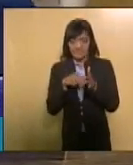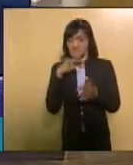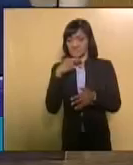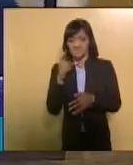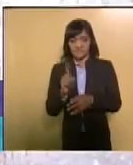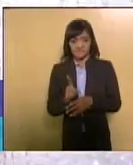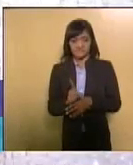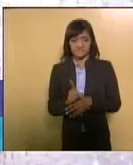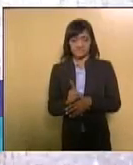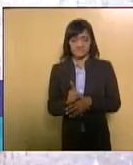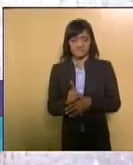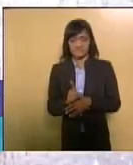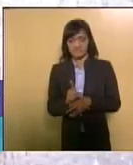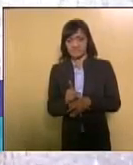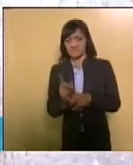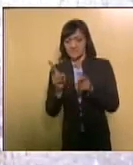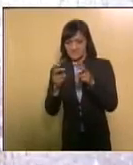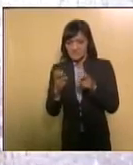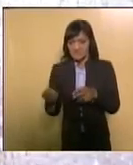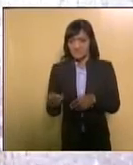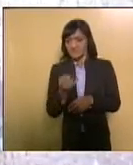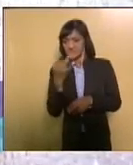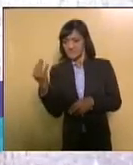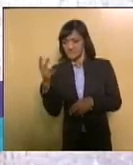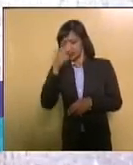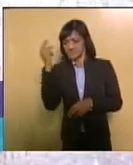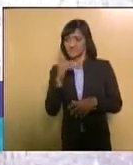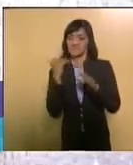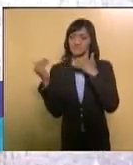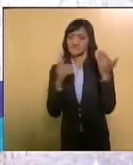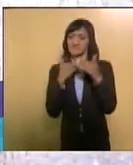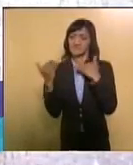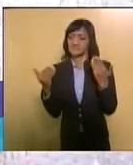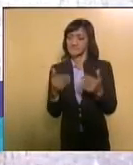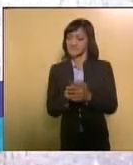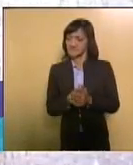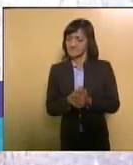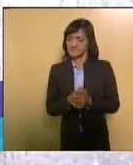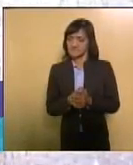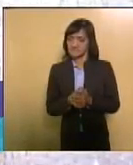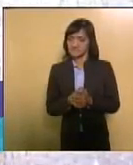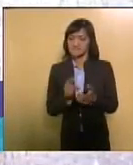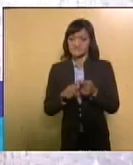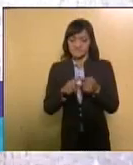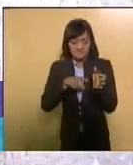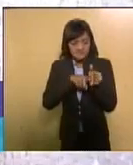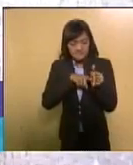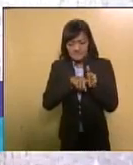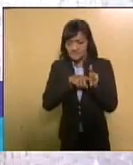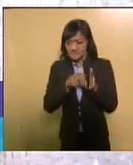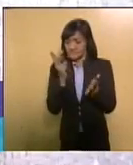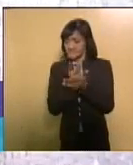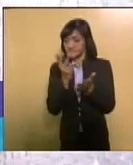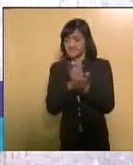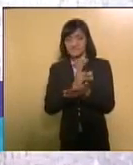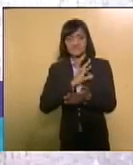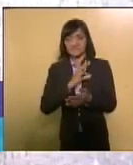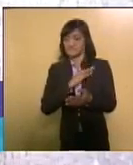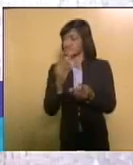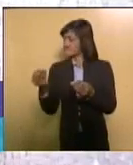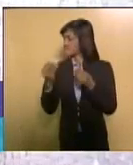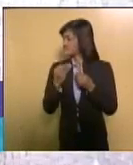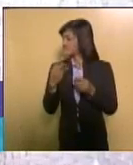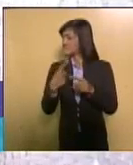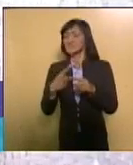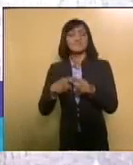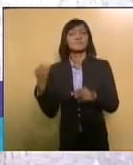sim verificar quantos policiais foram mortos esse também é um dado que a gente eh pega direto com as polícias Mas por que que